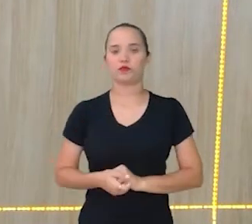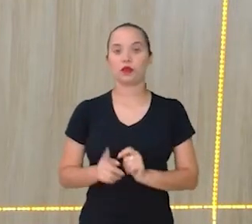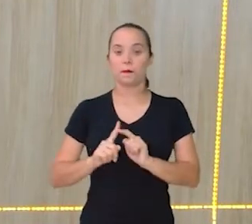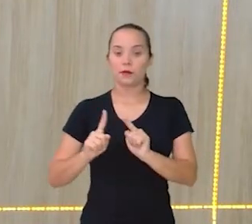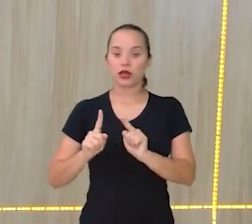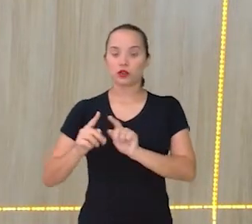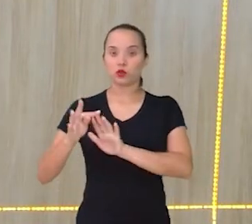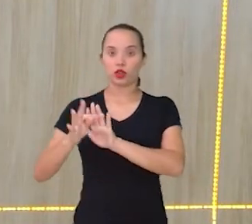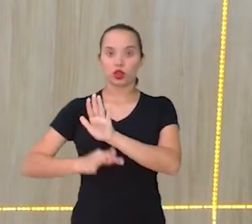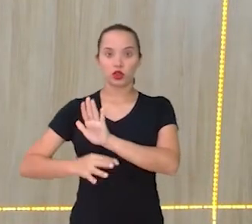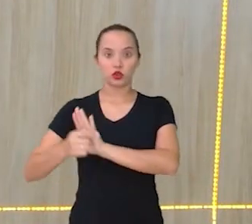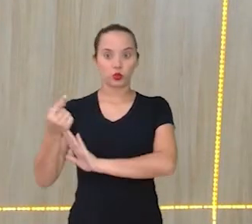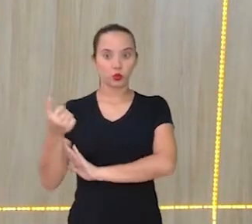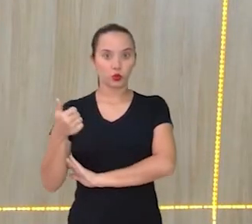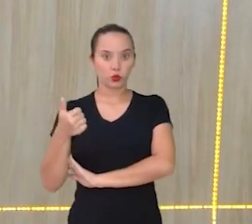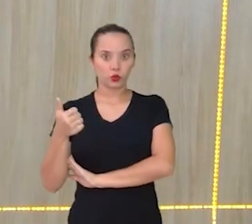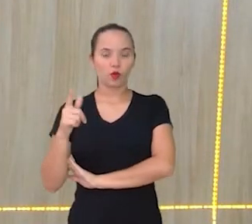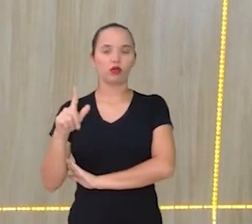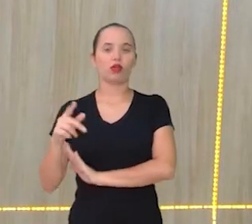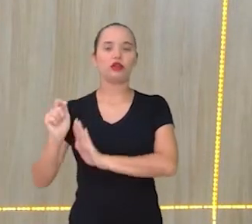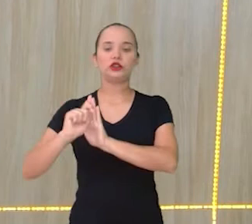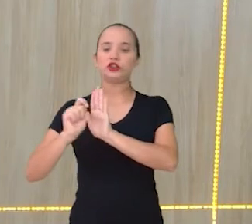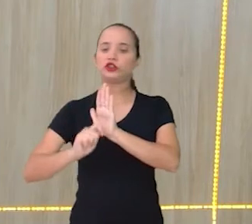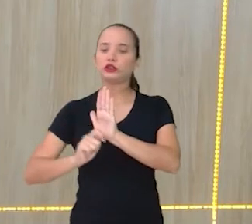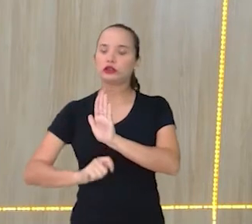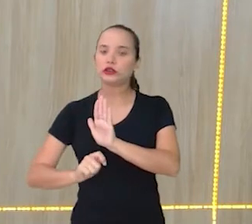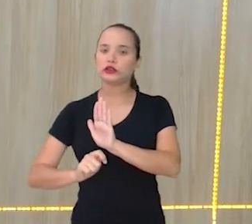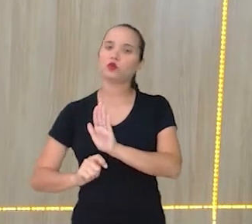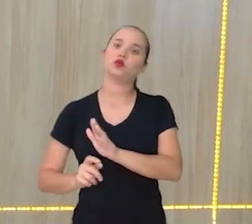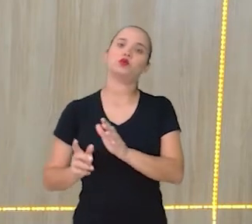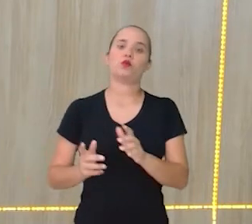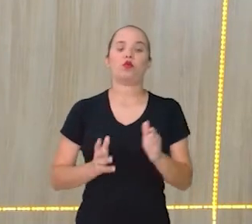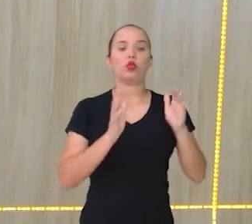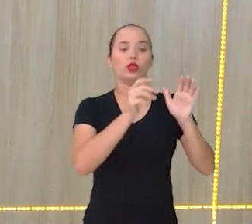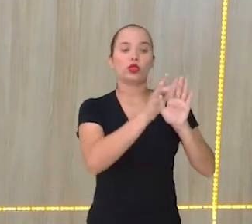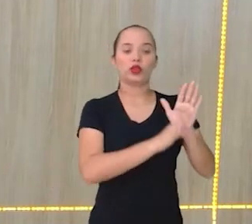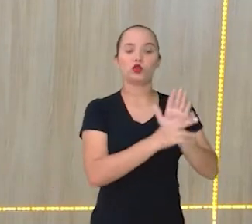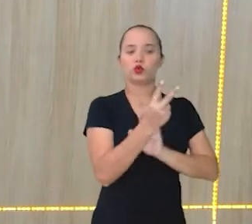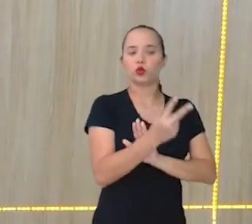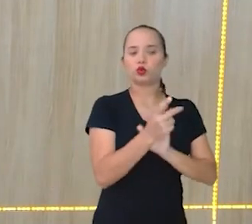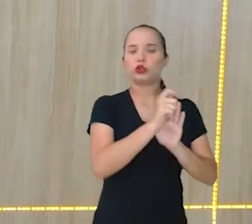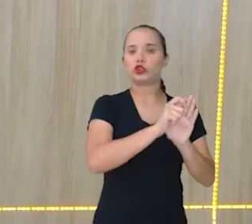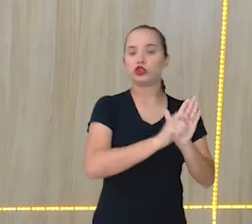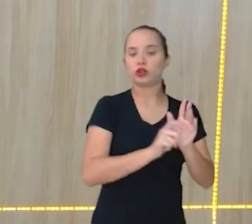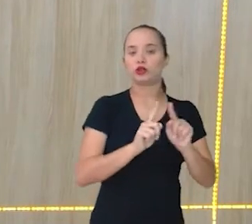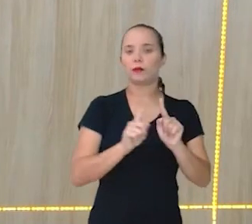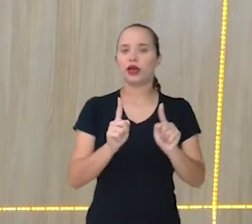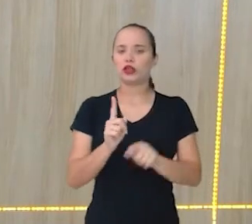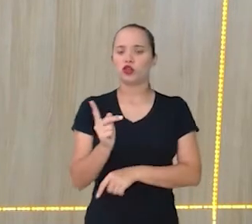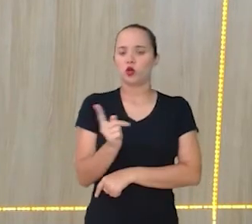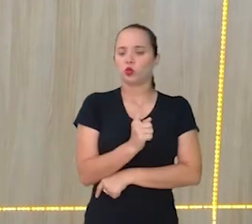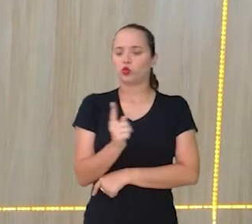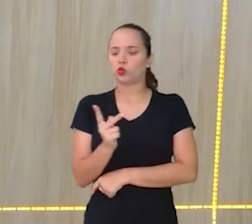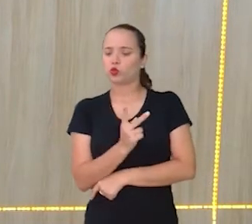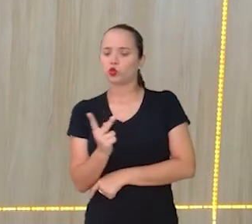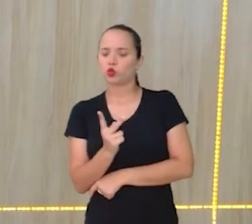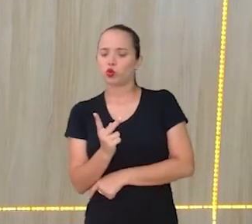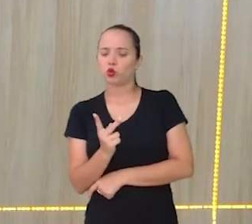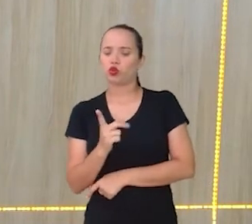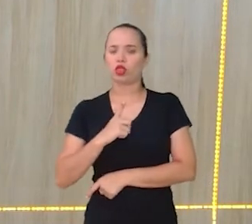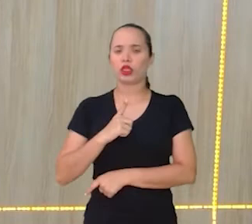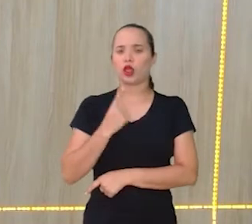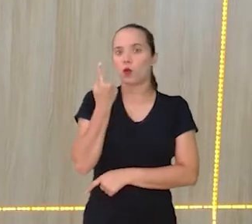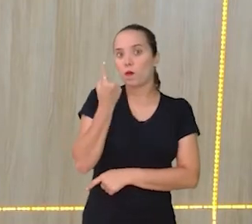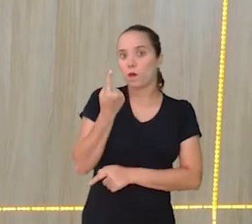escrito de forma errada e escrito de forma correta. E eu quero que você me diga qual está escrito